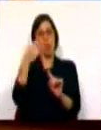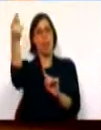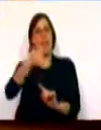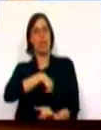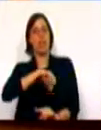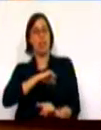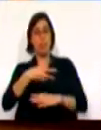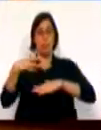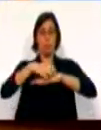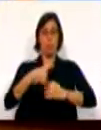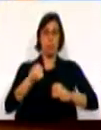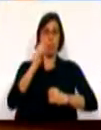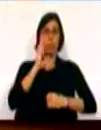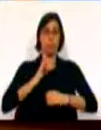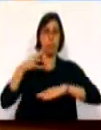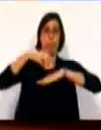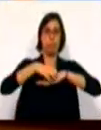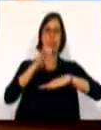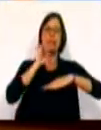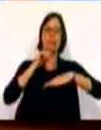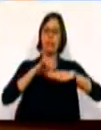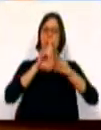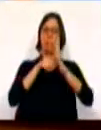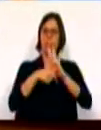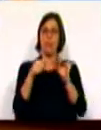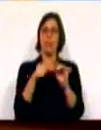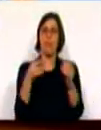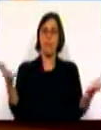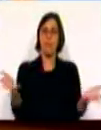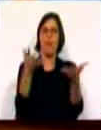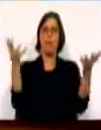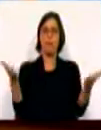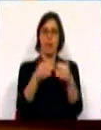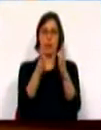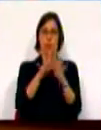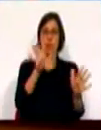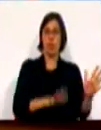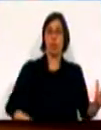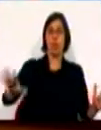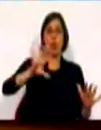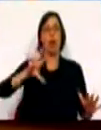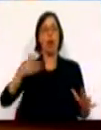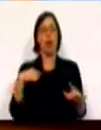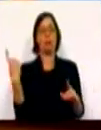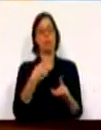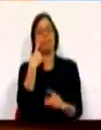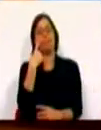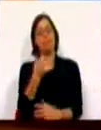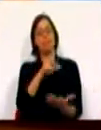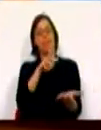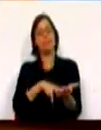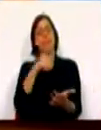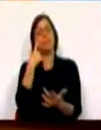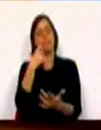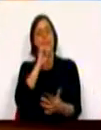a fortaleza pode ser um importante projeto âncora para dinamizar toda a região. É unânime o reconhecimento do